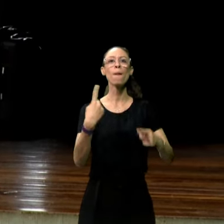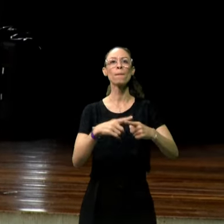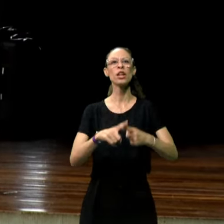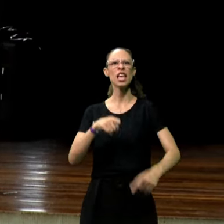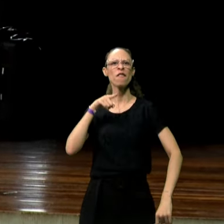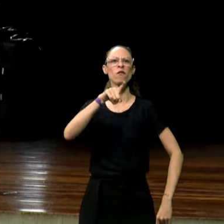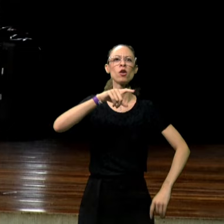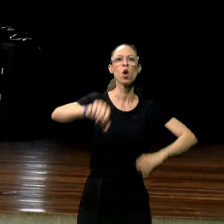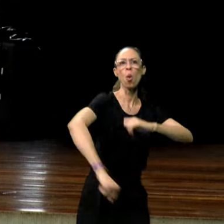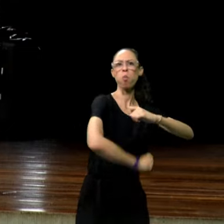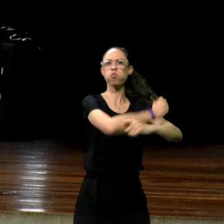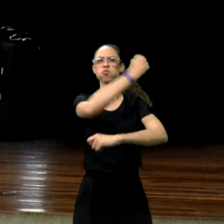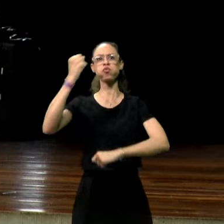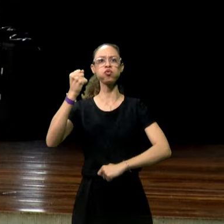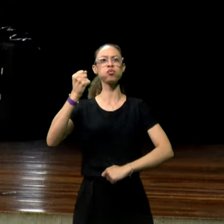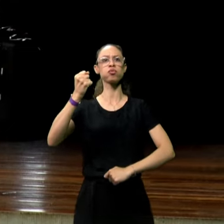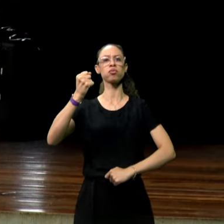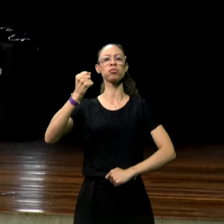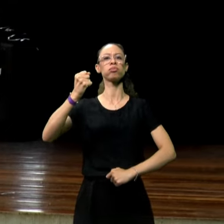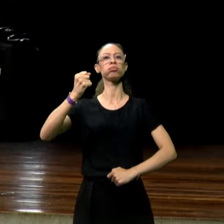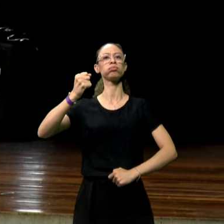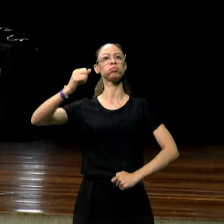um guerreiro.